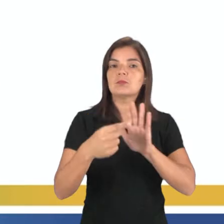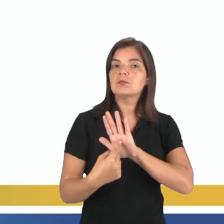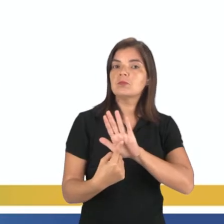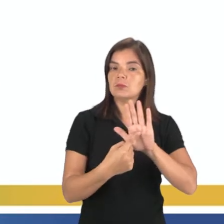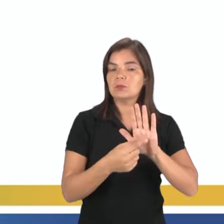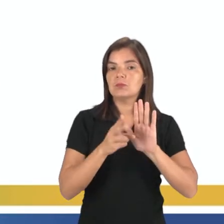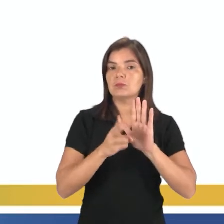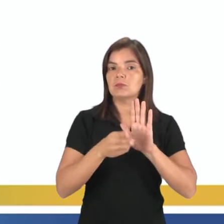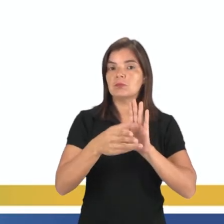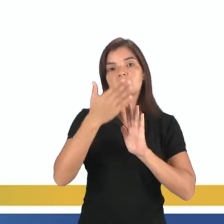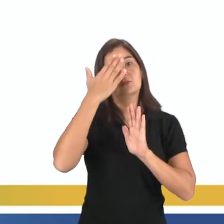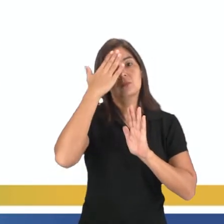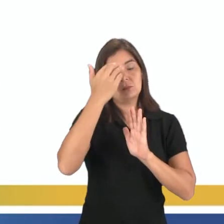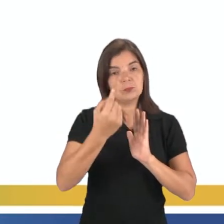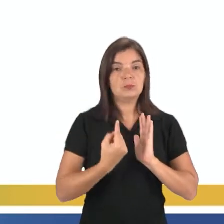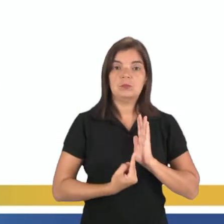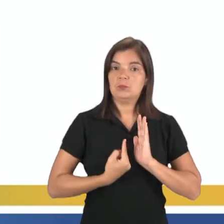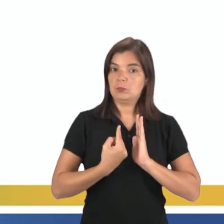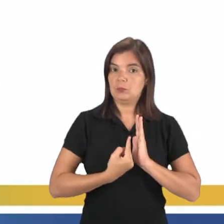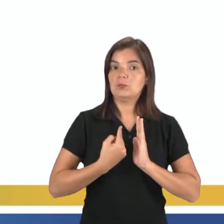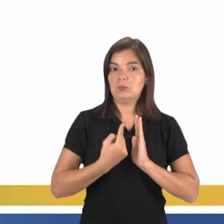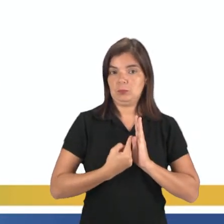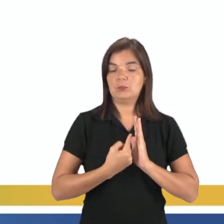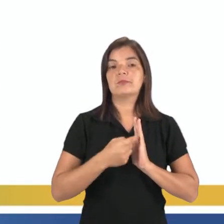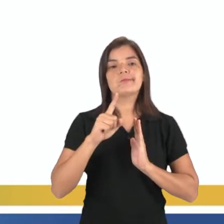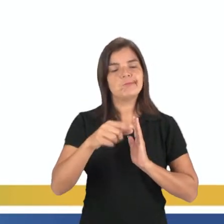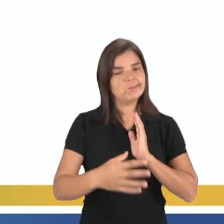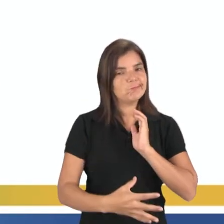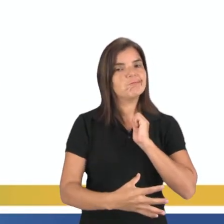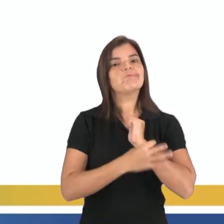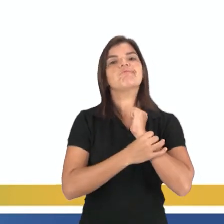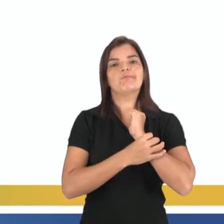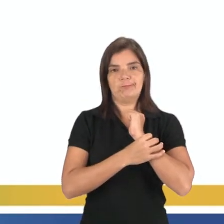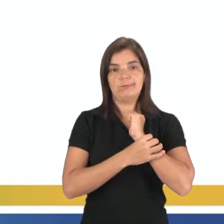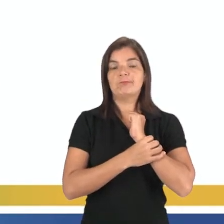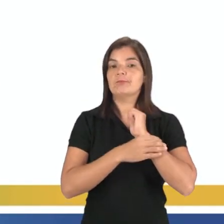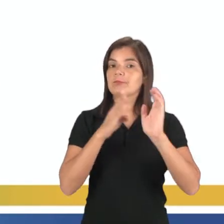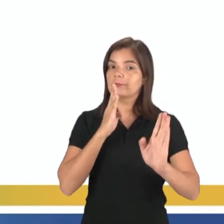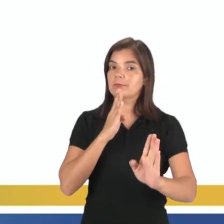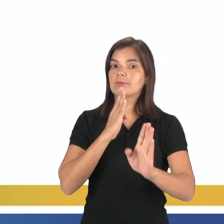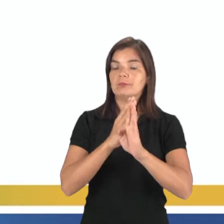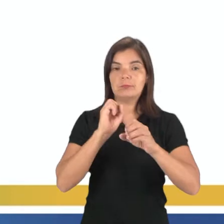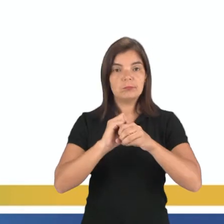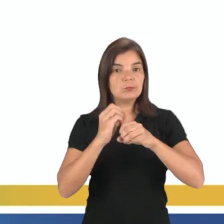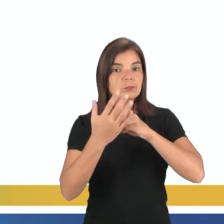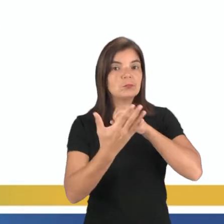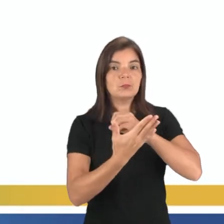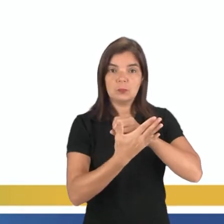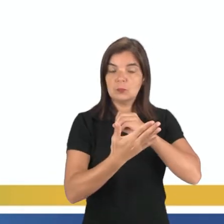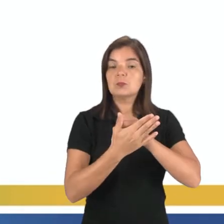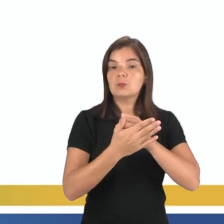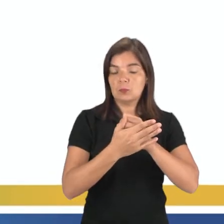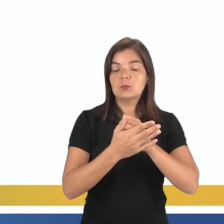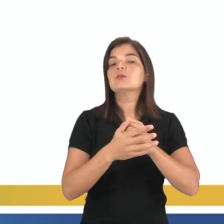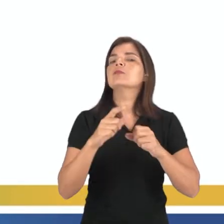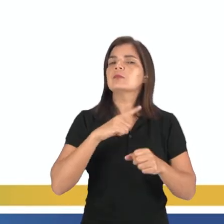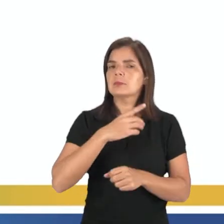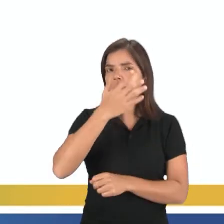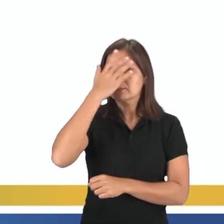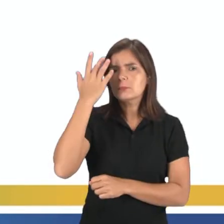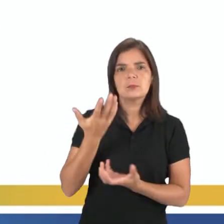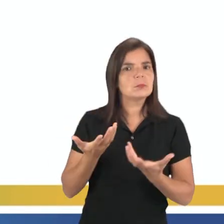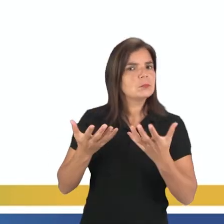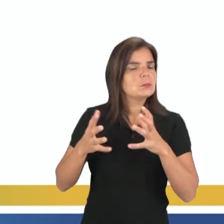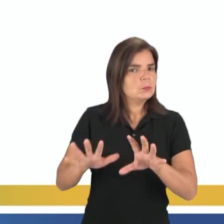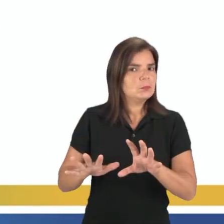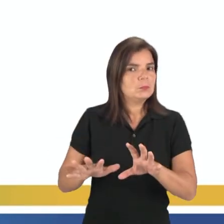mostrar que, mesmo sabendo que o isolamento é a medida mais eficaz para combater a pandemia, existem pessoas que não